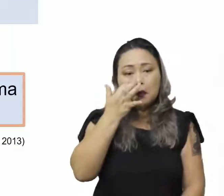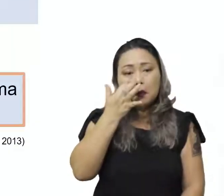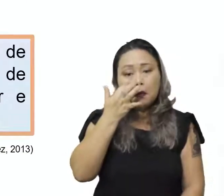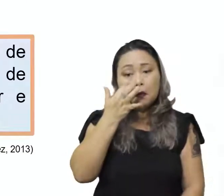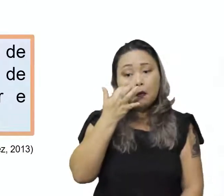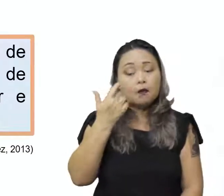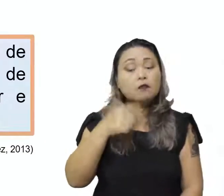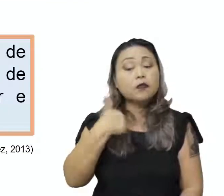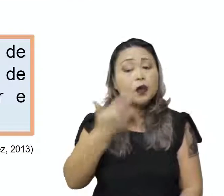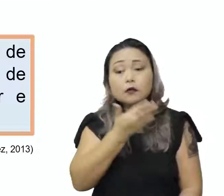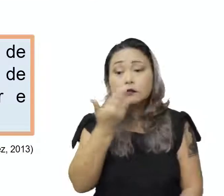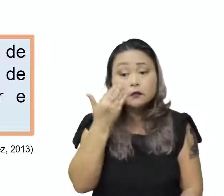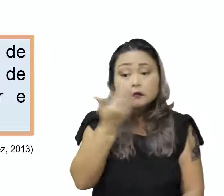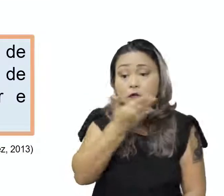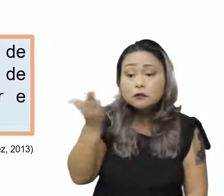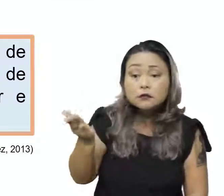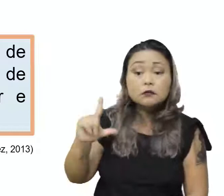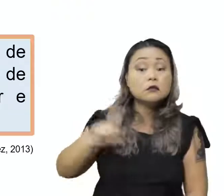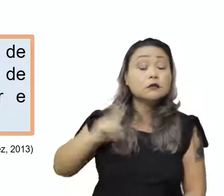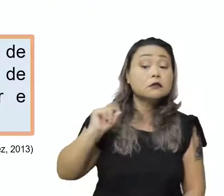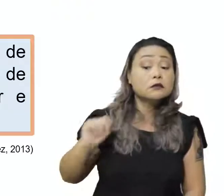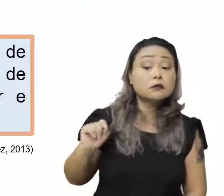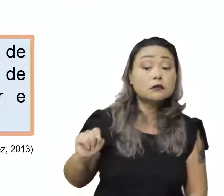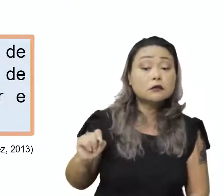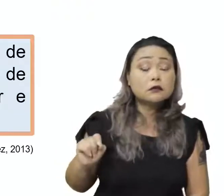nós temos que